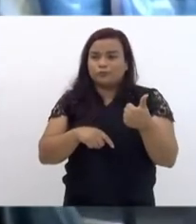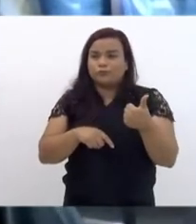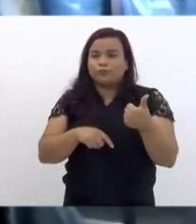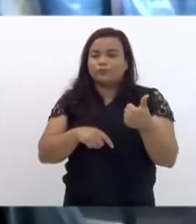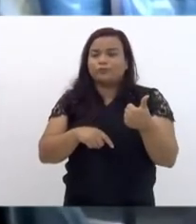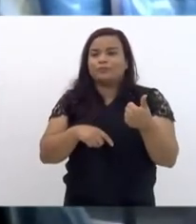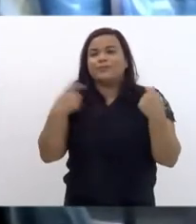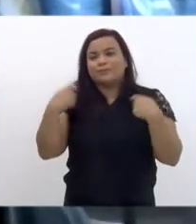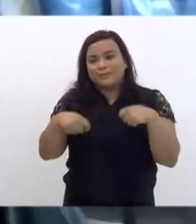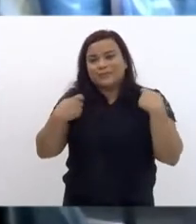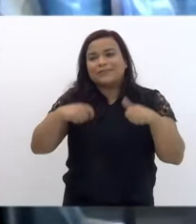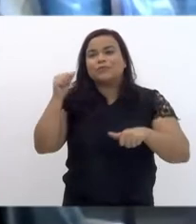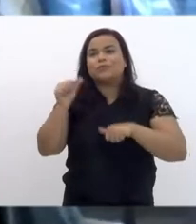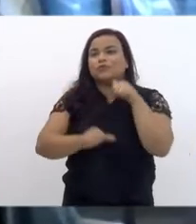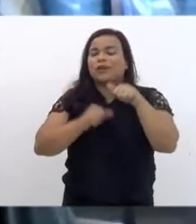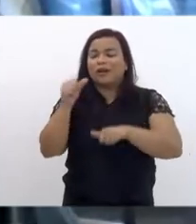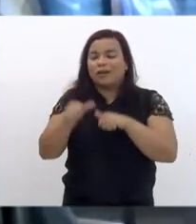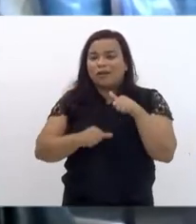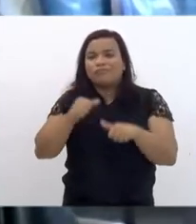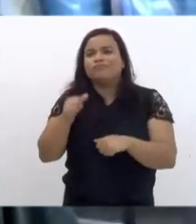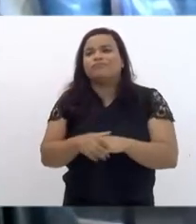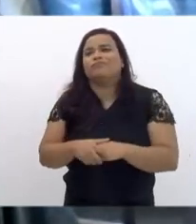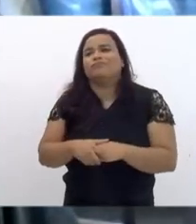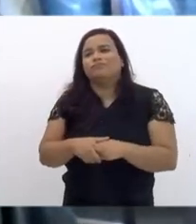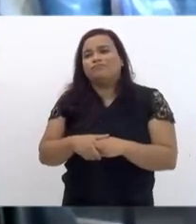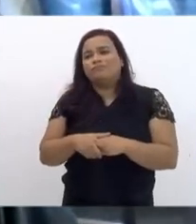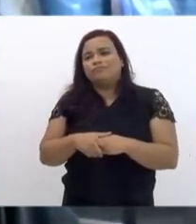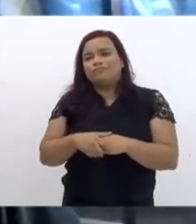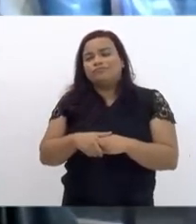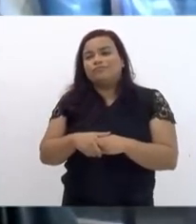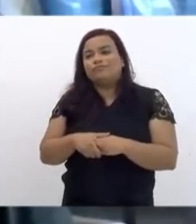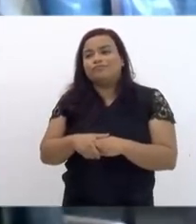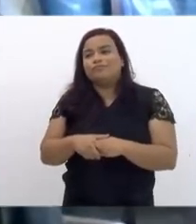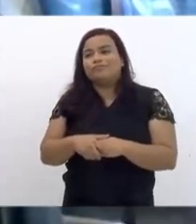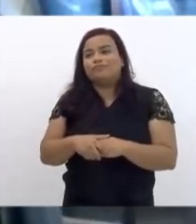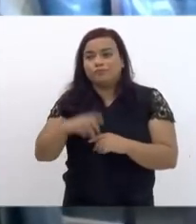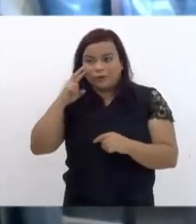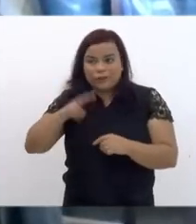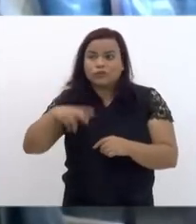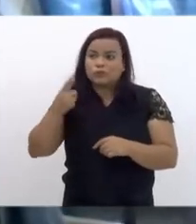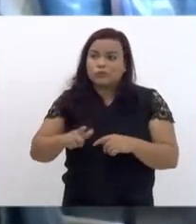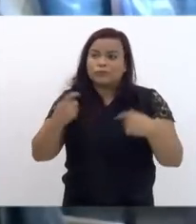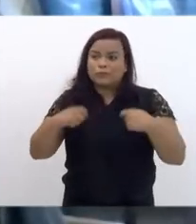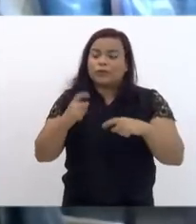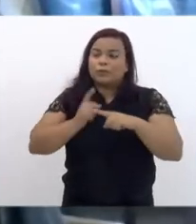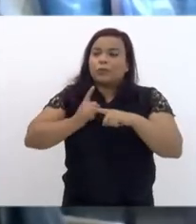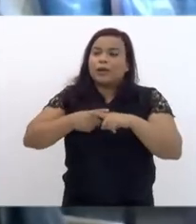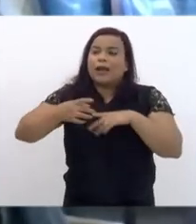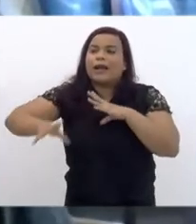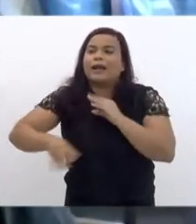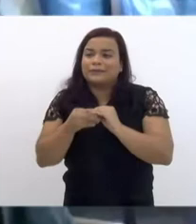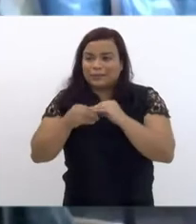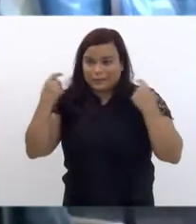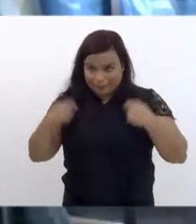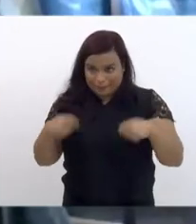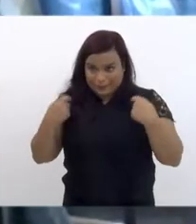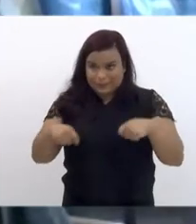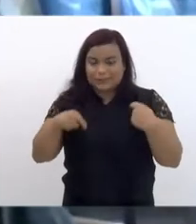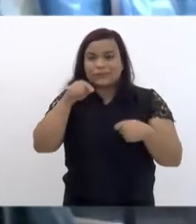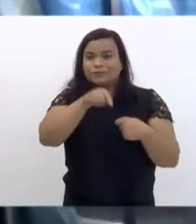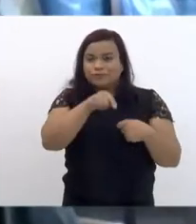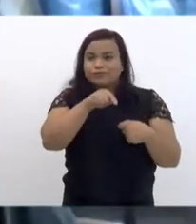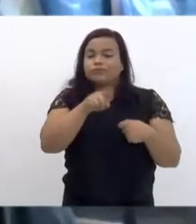tem que mudar, tem que ter... Eu podia pedir vistas, porque, na verdade, o que ele tem que acrescentar essa